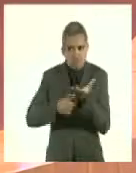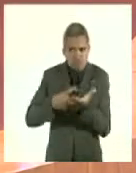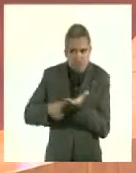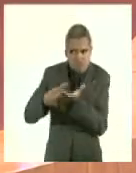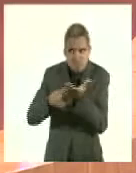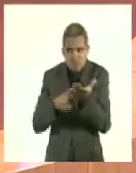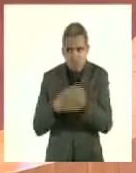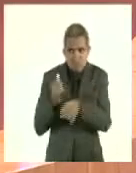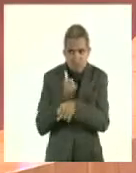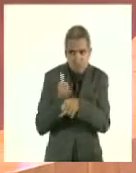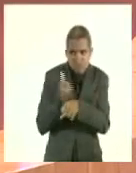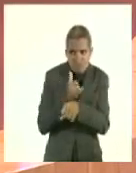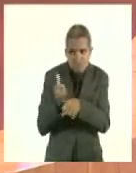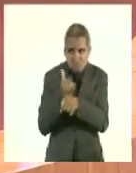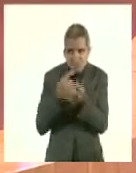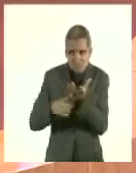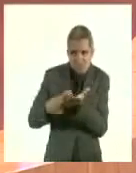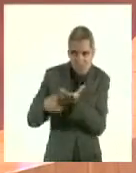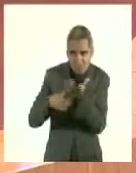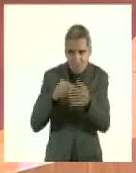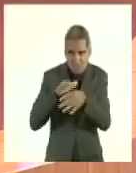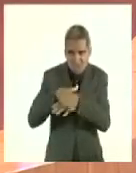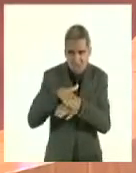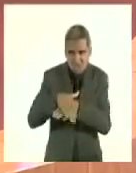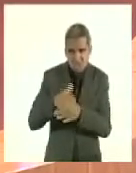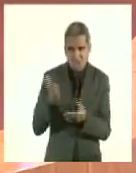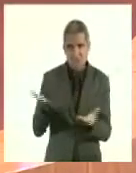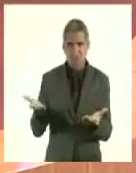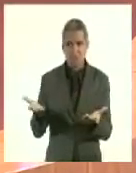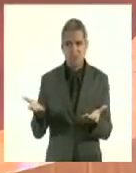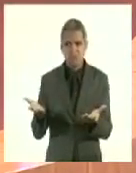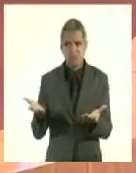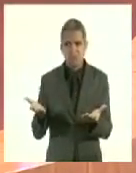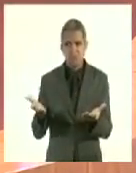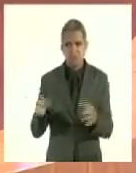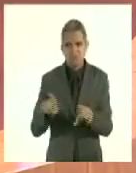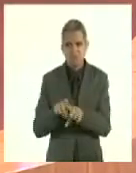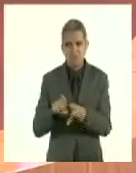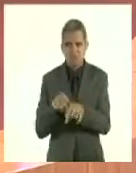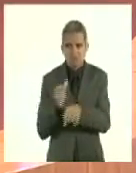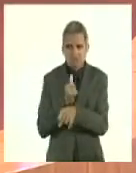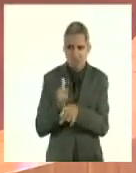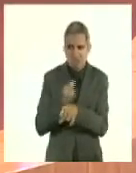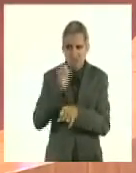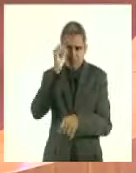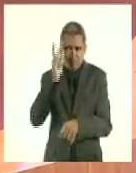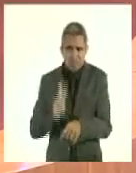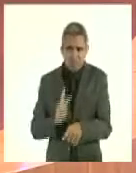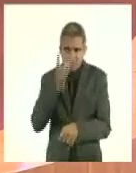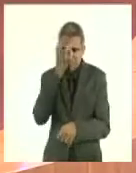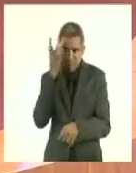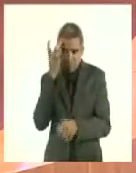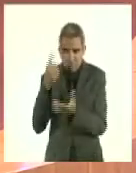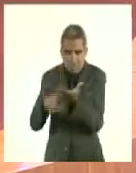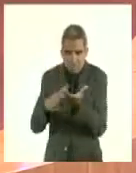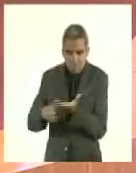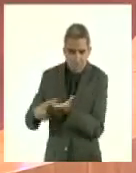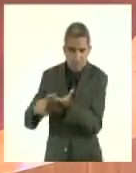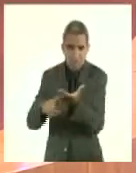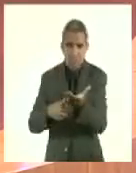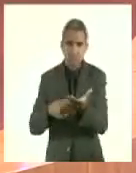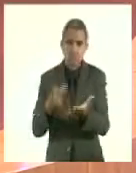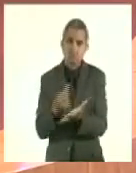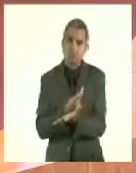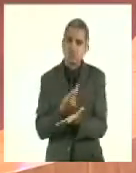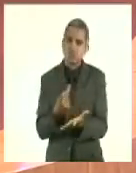madrugadas mobilização de pessoas, tentar manipular pessoas, Vossa Excelência e o grupo